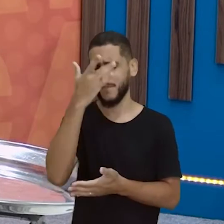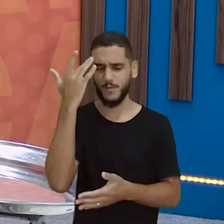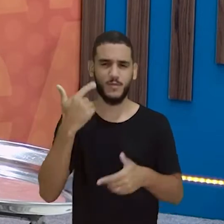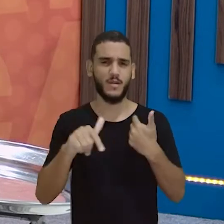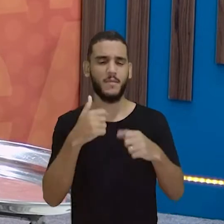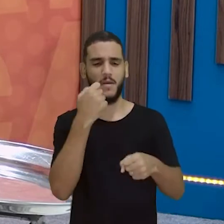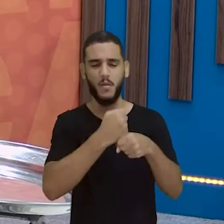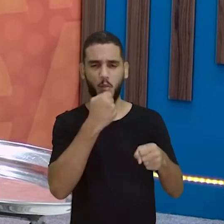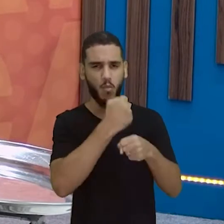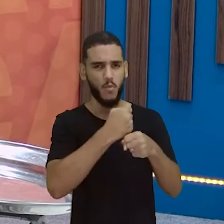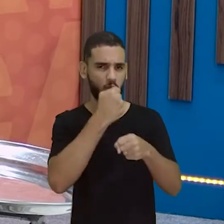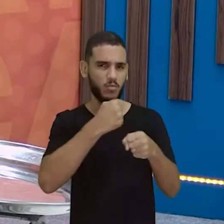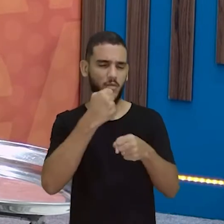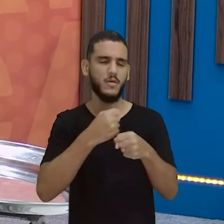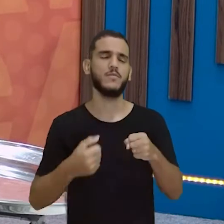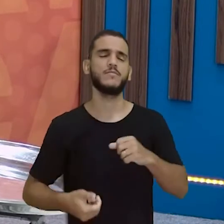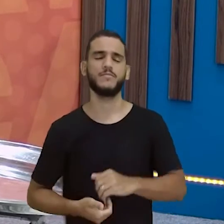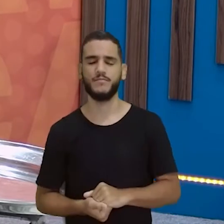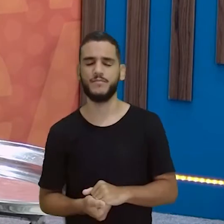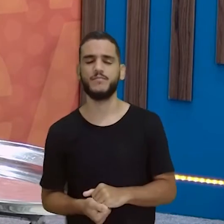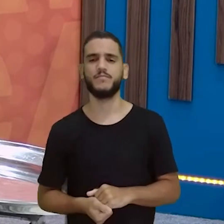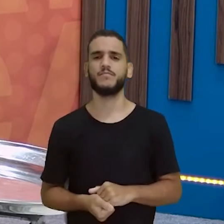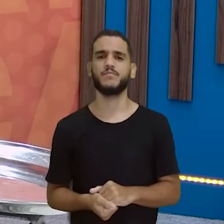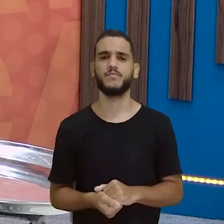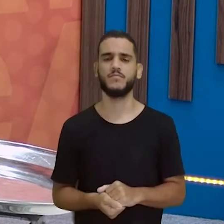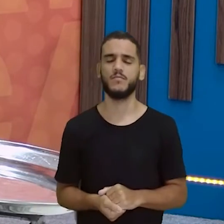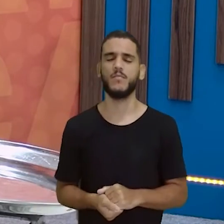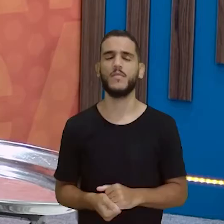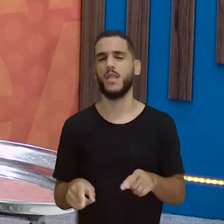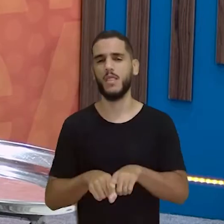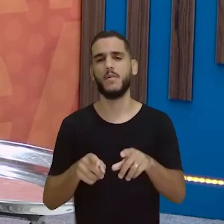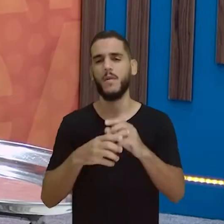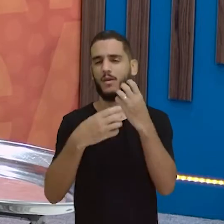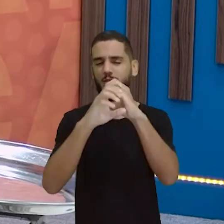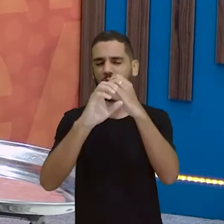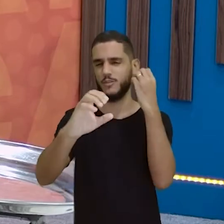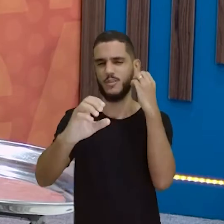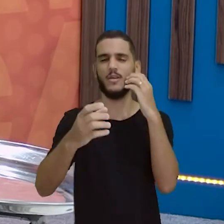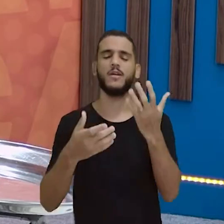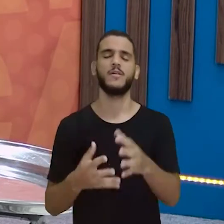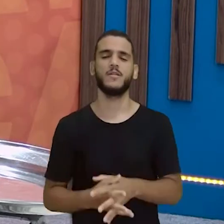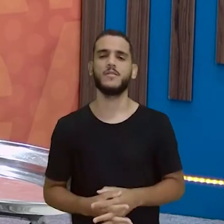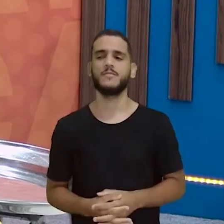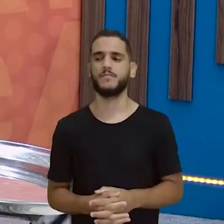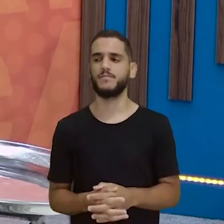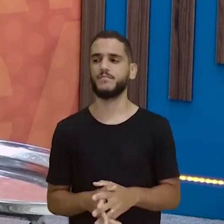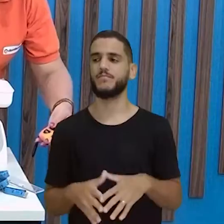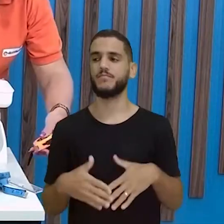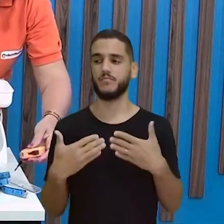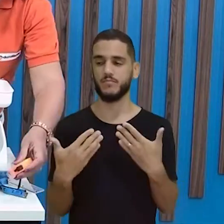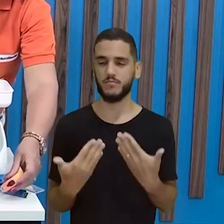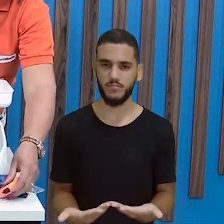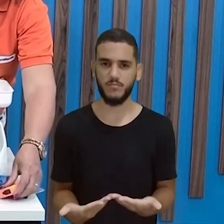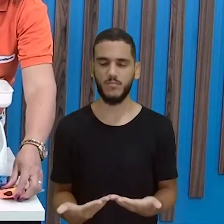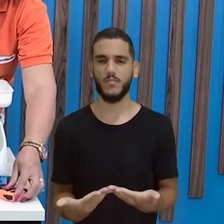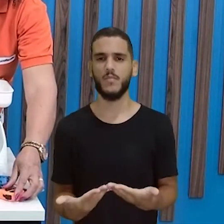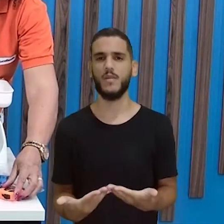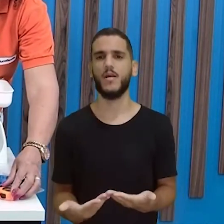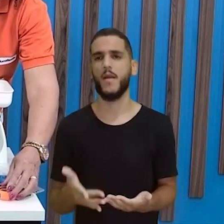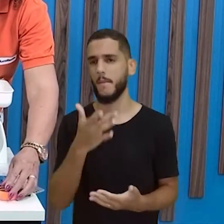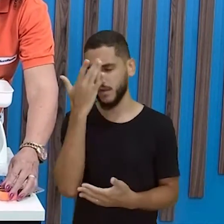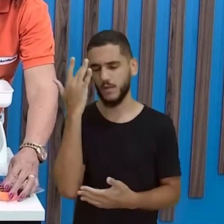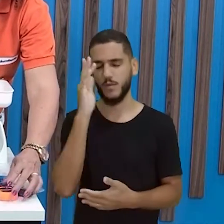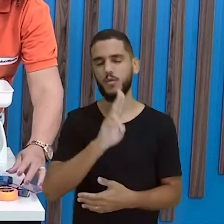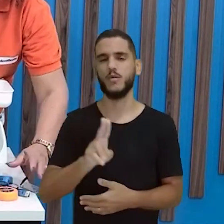pedreiro, né? O ajudante de pedreiro, engenheiro, tá? Então, são quem